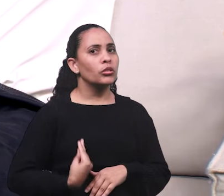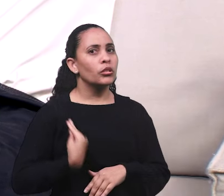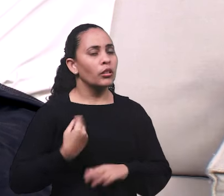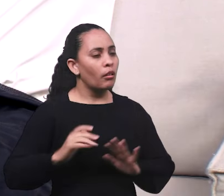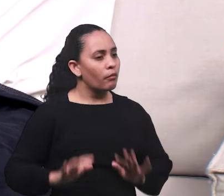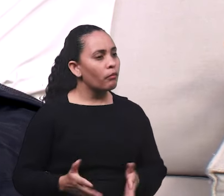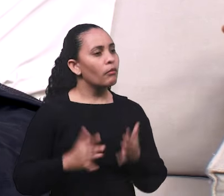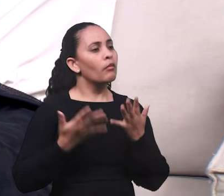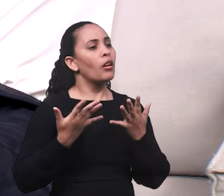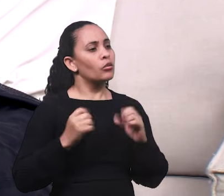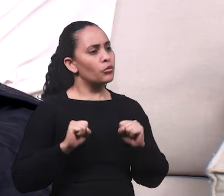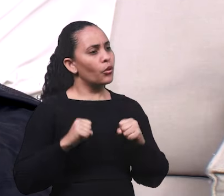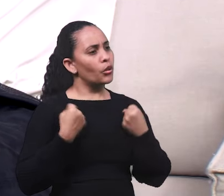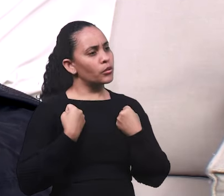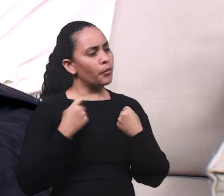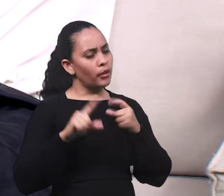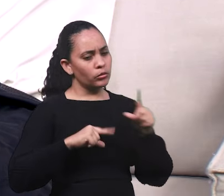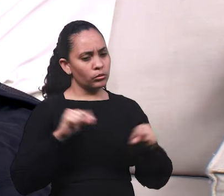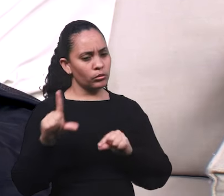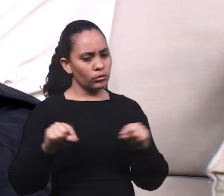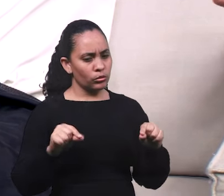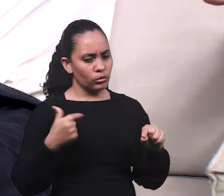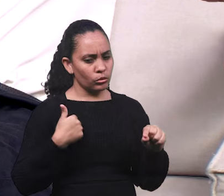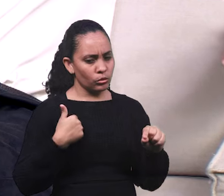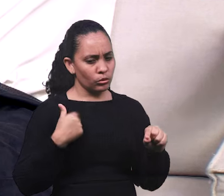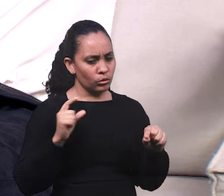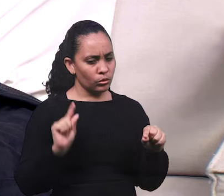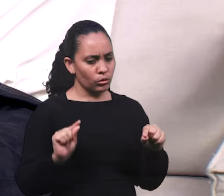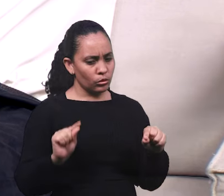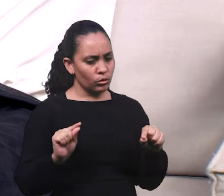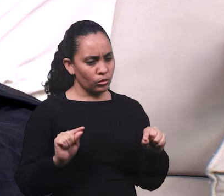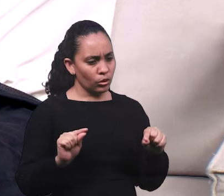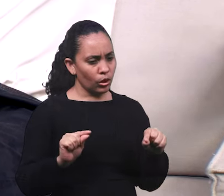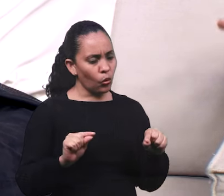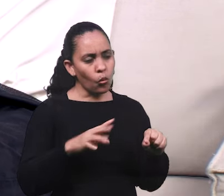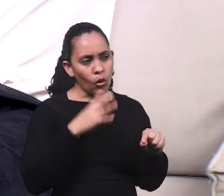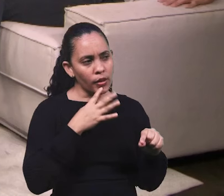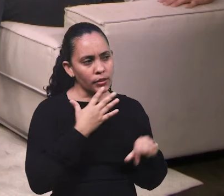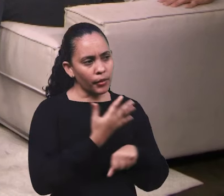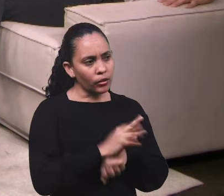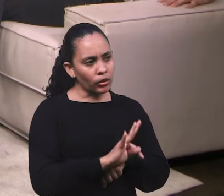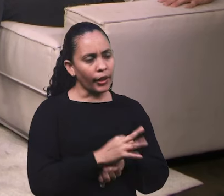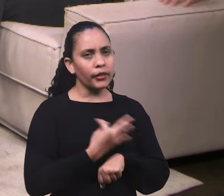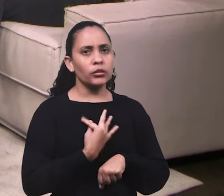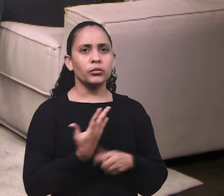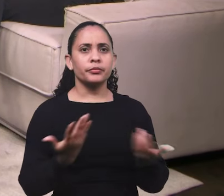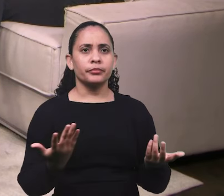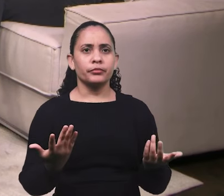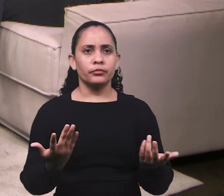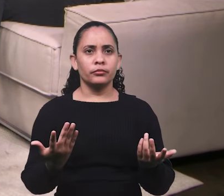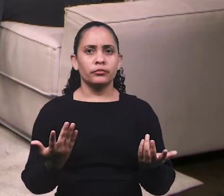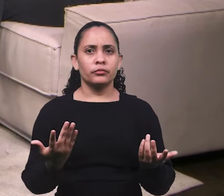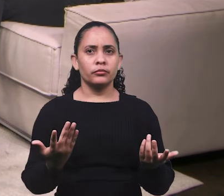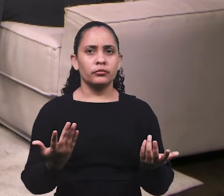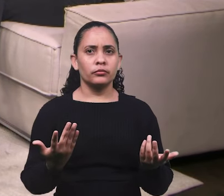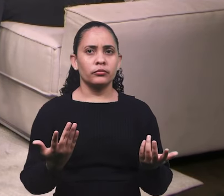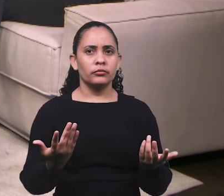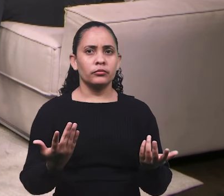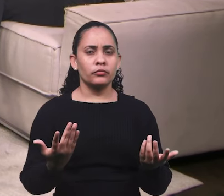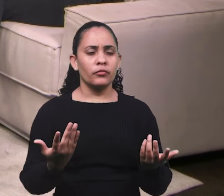exigiu mais de você as soft skills do que o conhecimento técnico ali, teórico? Isso